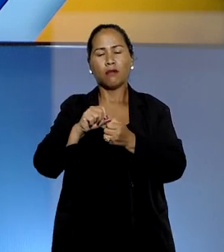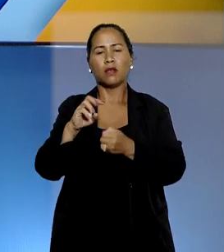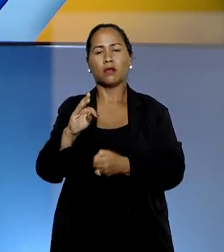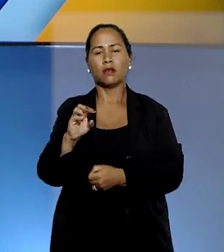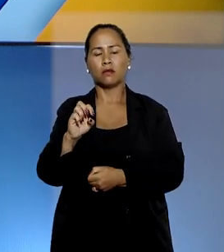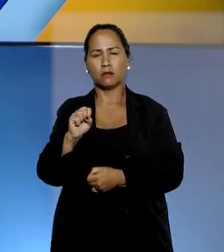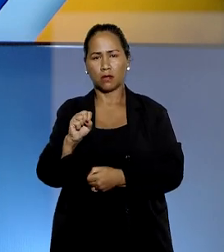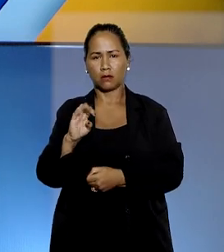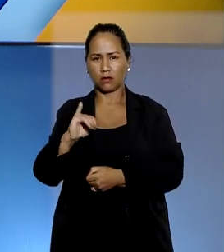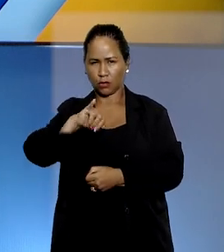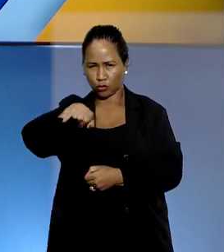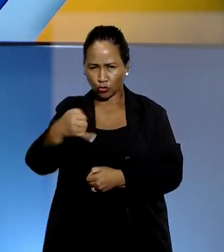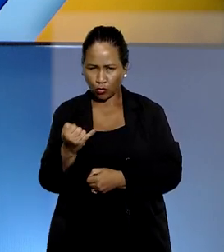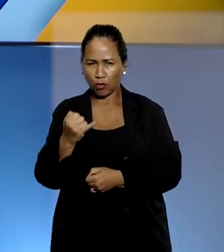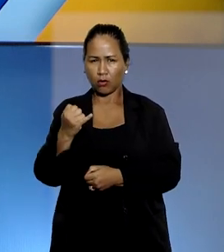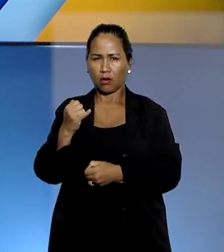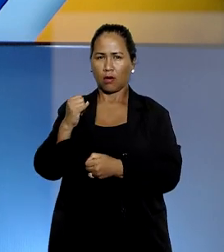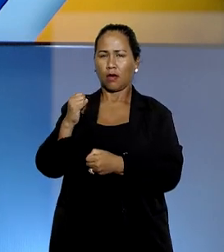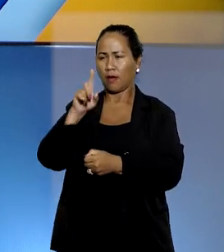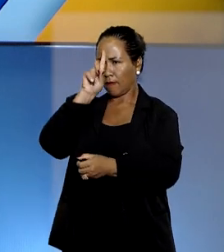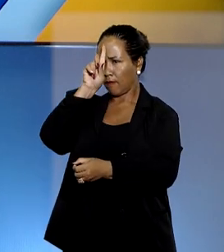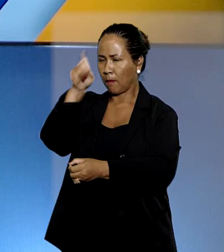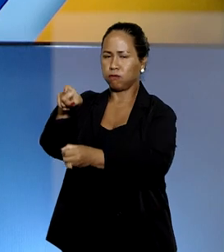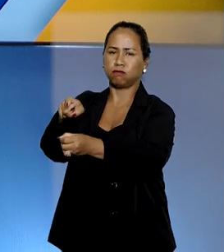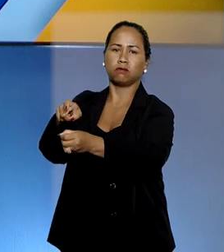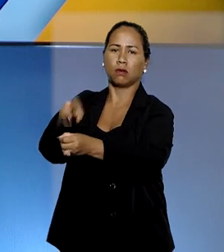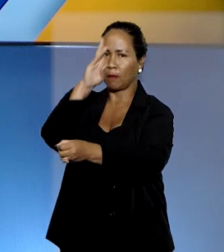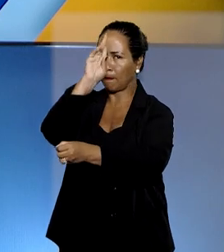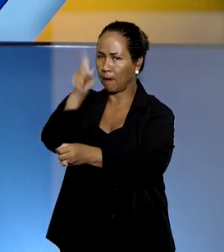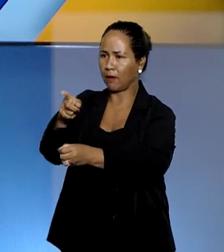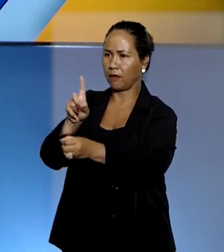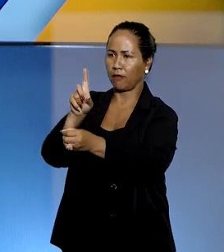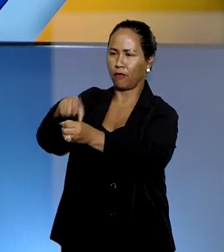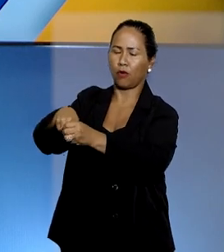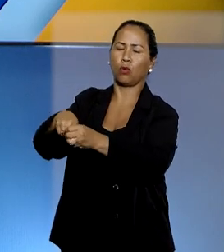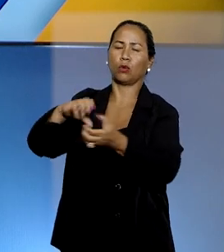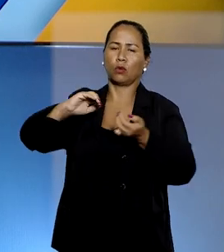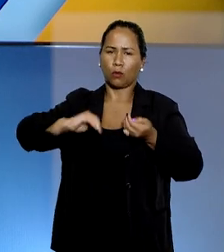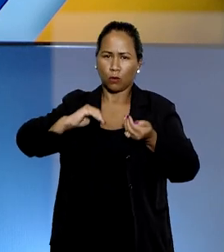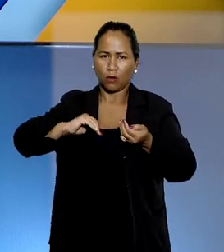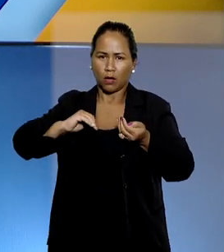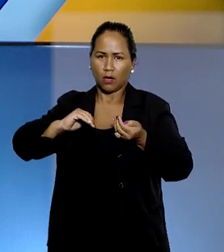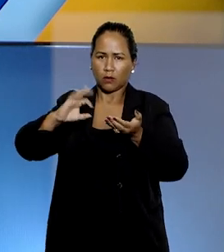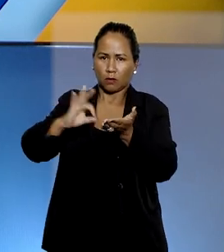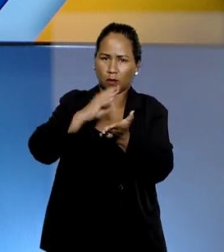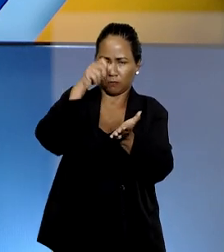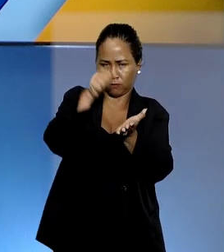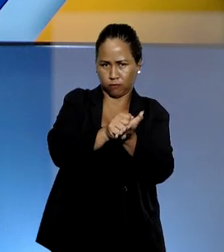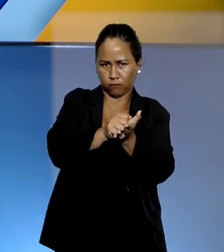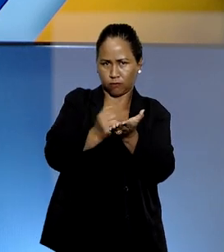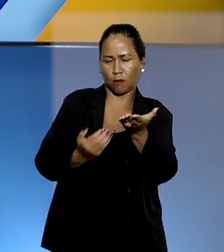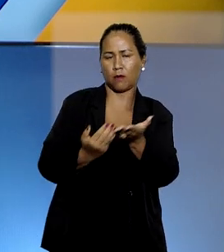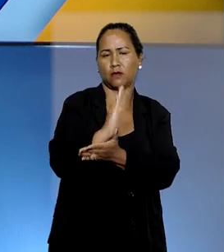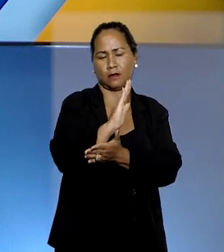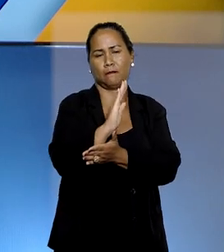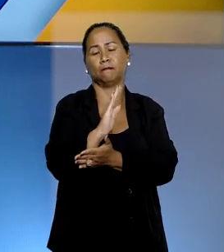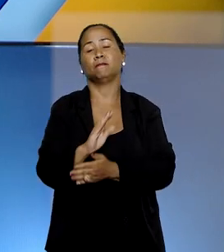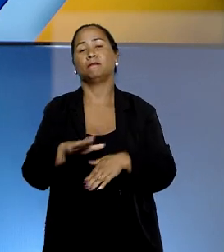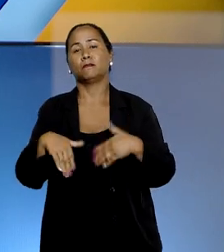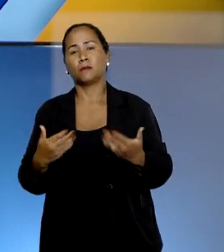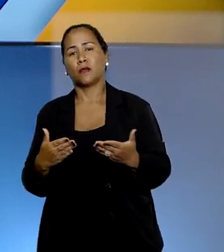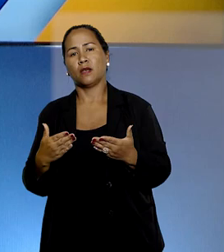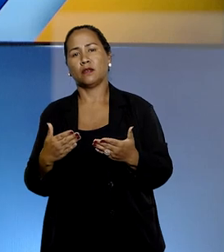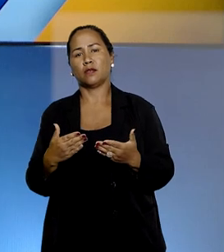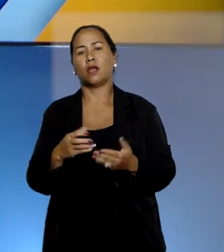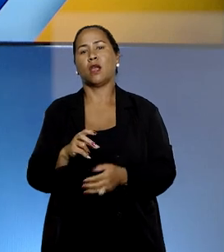e remetida ao Congresso para apresentação e deliberação. E o STJ Notícias já está no fim.